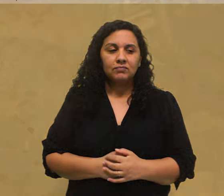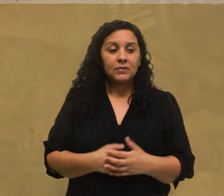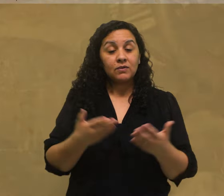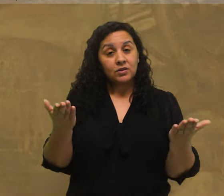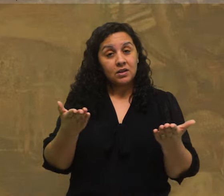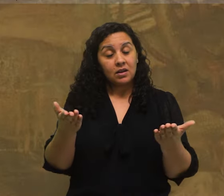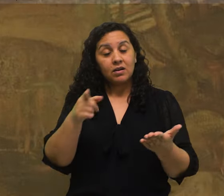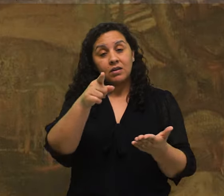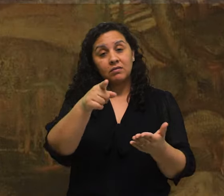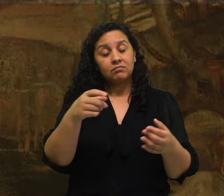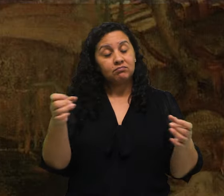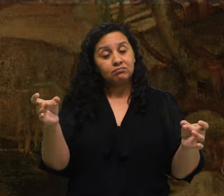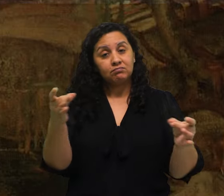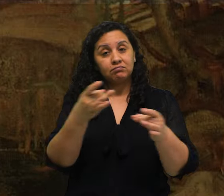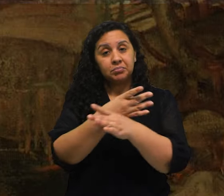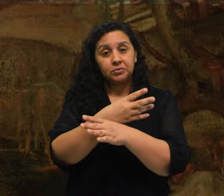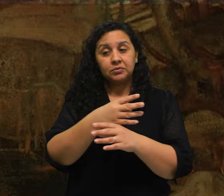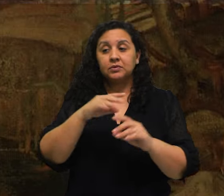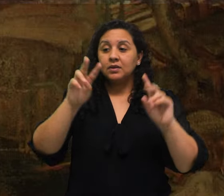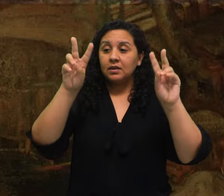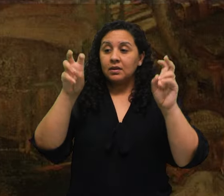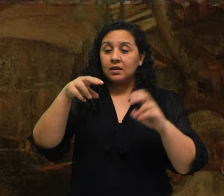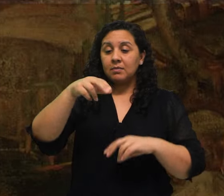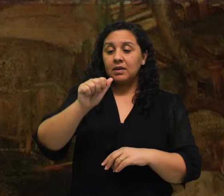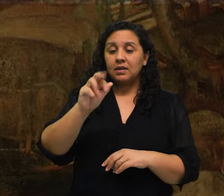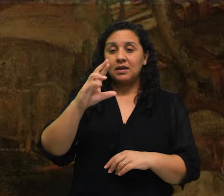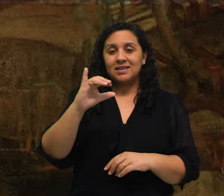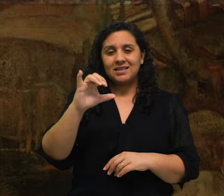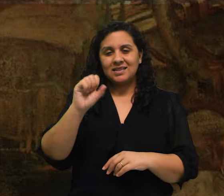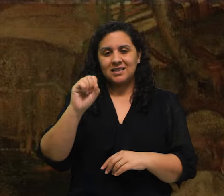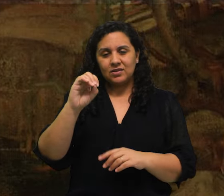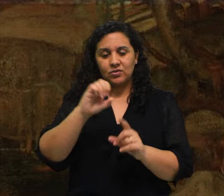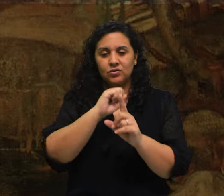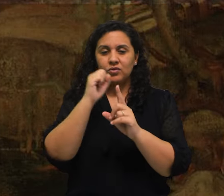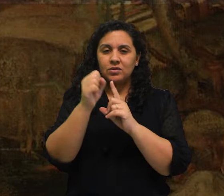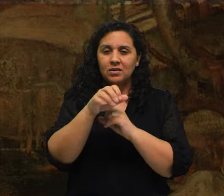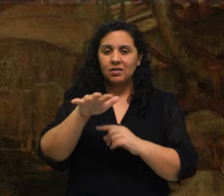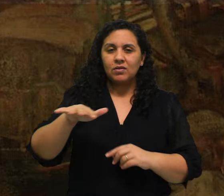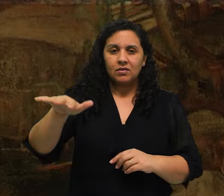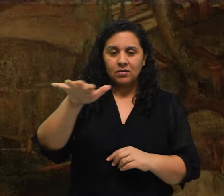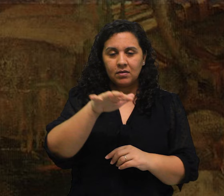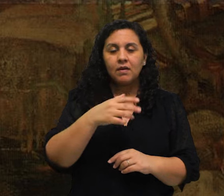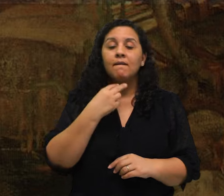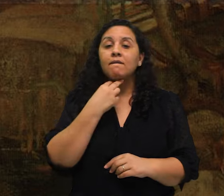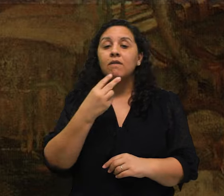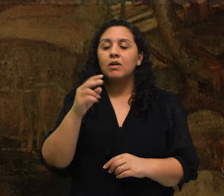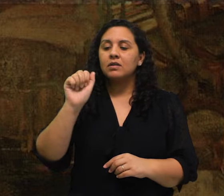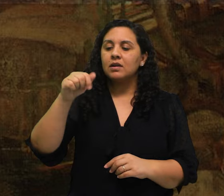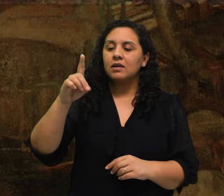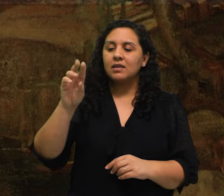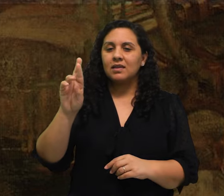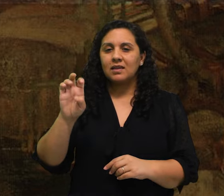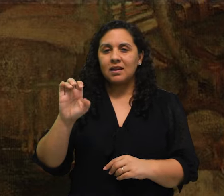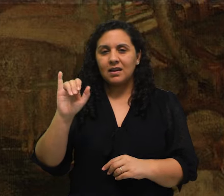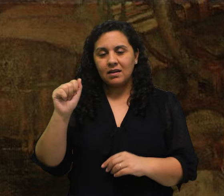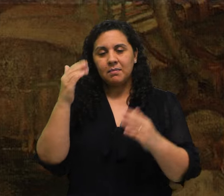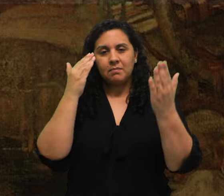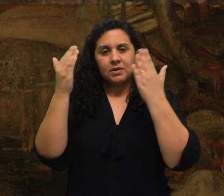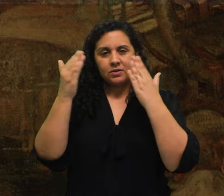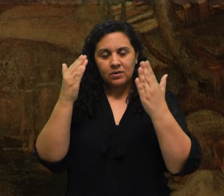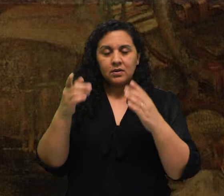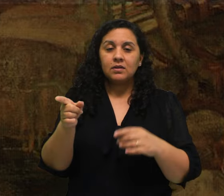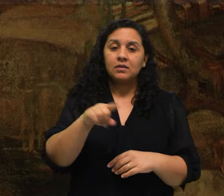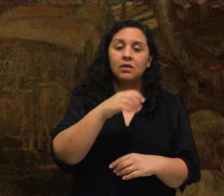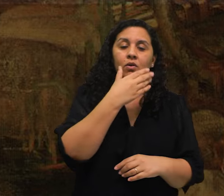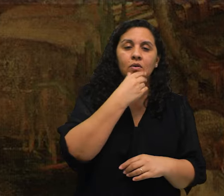inalcançável. Você acaba de ouvir Narciso e a Sociedade Contemporânea, com as vozes de Andrea